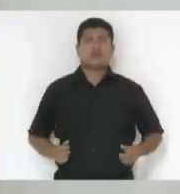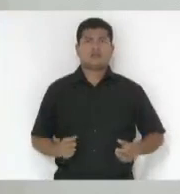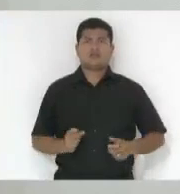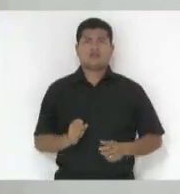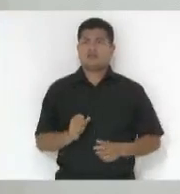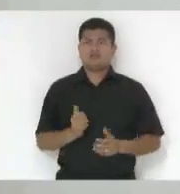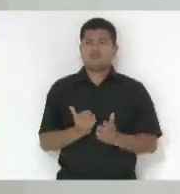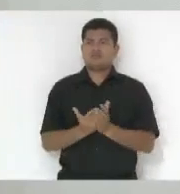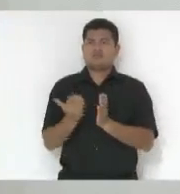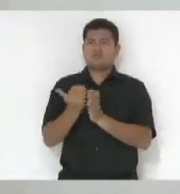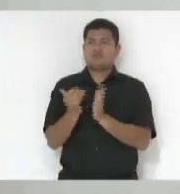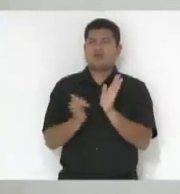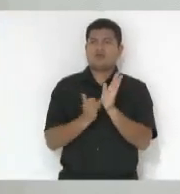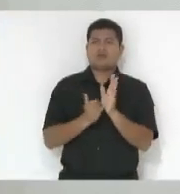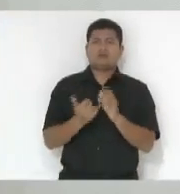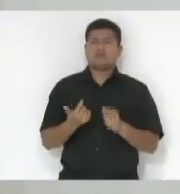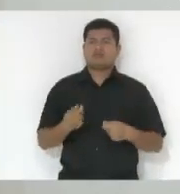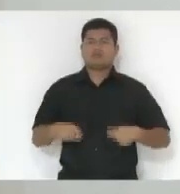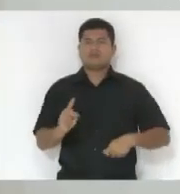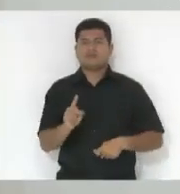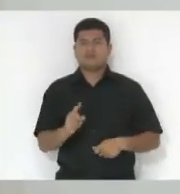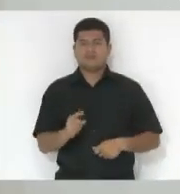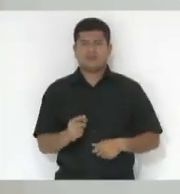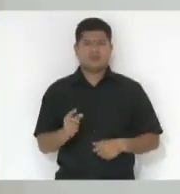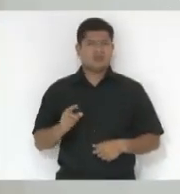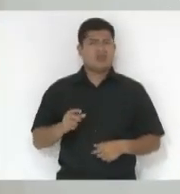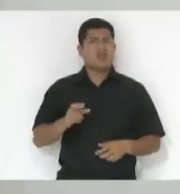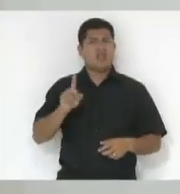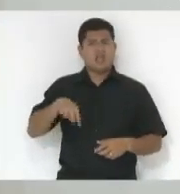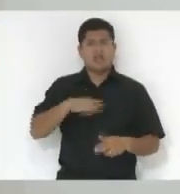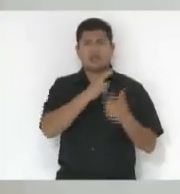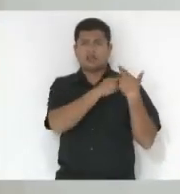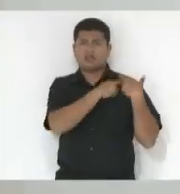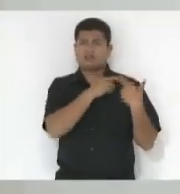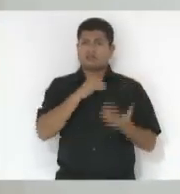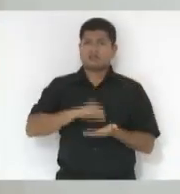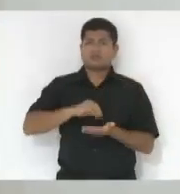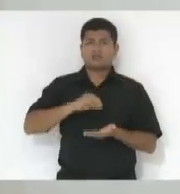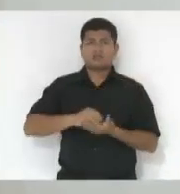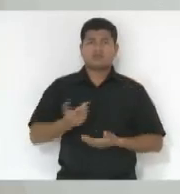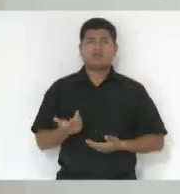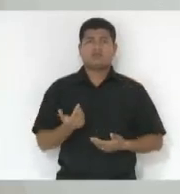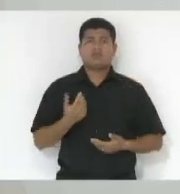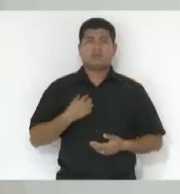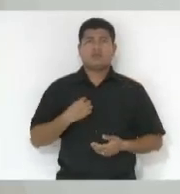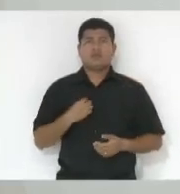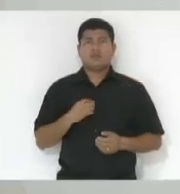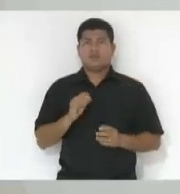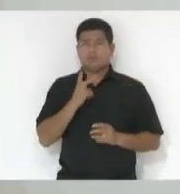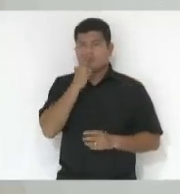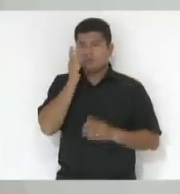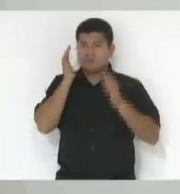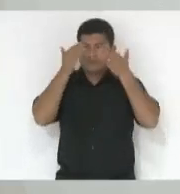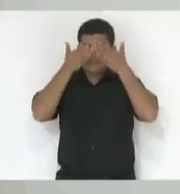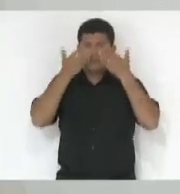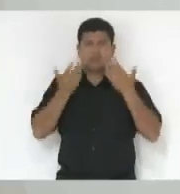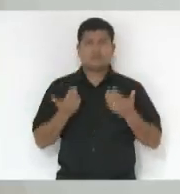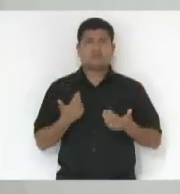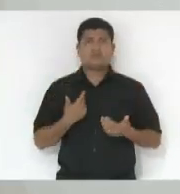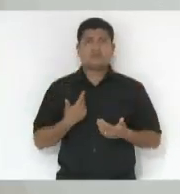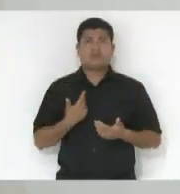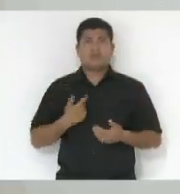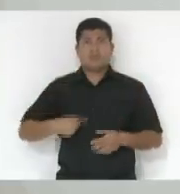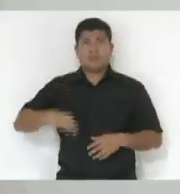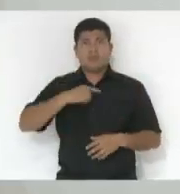É simplesmente irresponsável. Então, já que não podemos fechar os olhos a isso, porque seria irresponsável, que